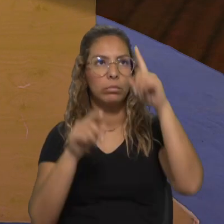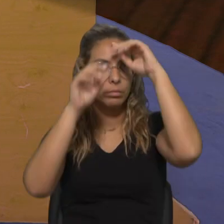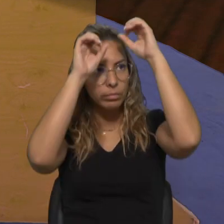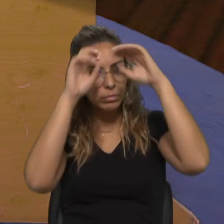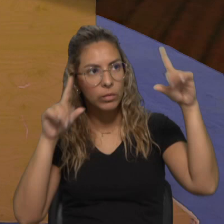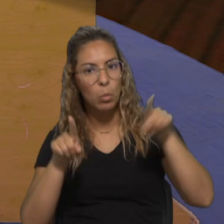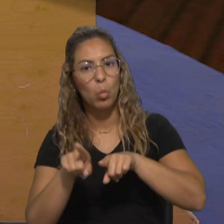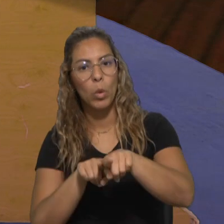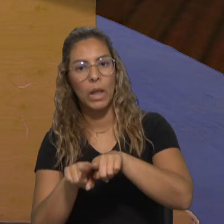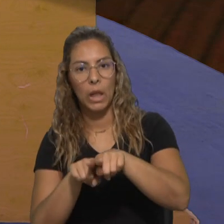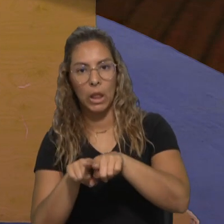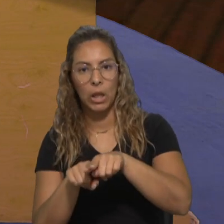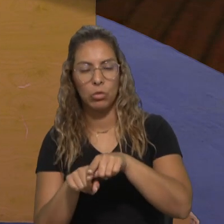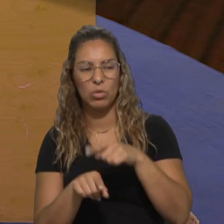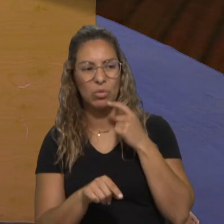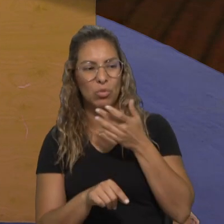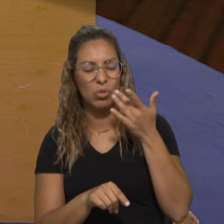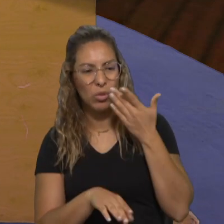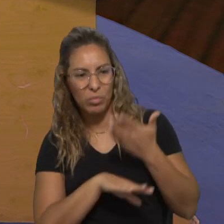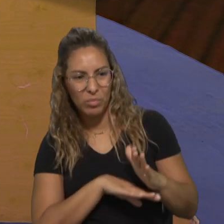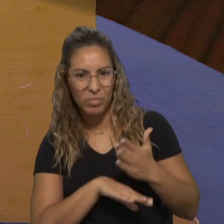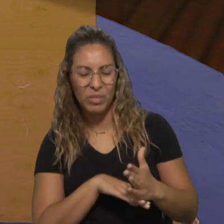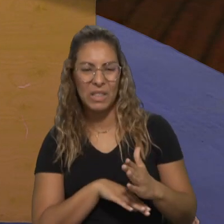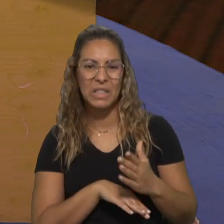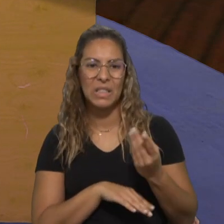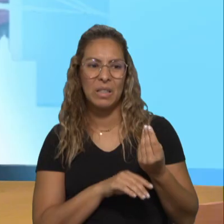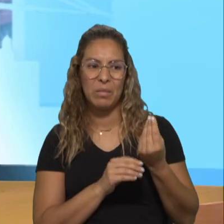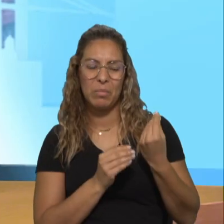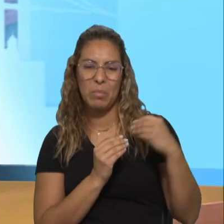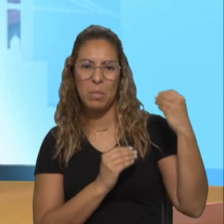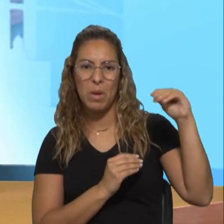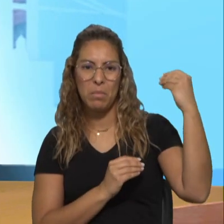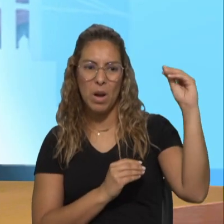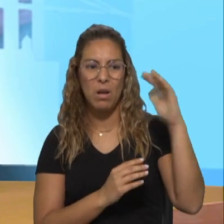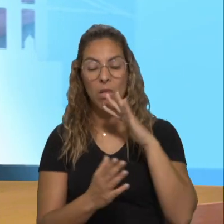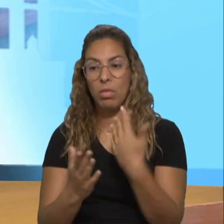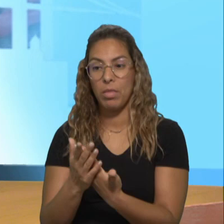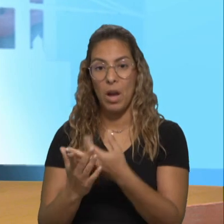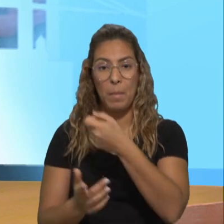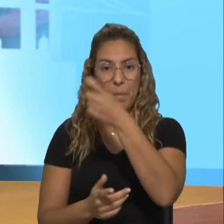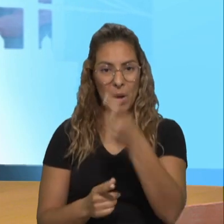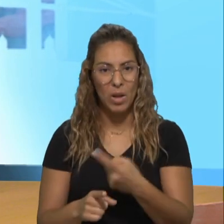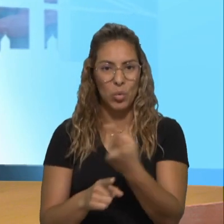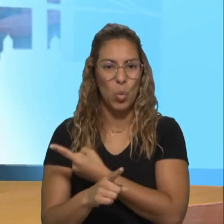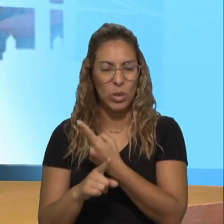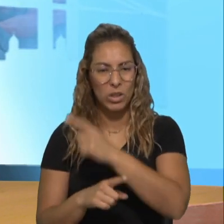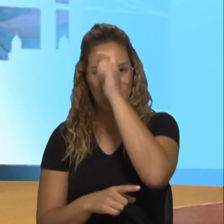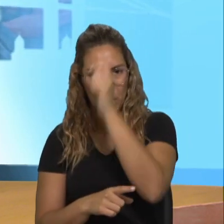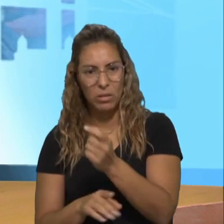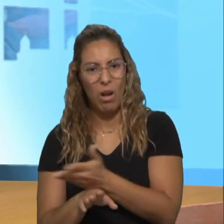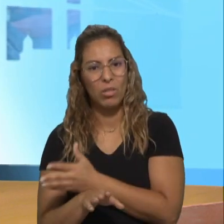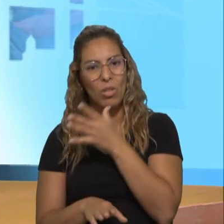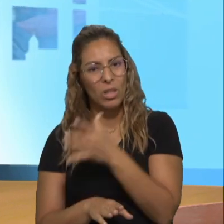políticos extremistas e eventualmente que não promovem estes valores que se imponham e